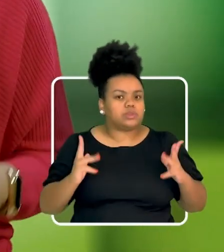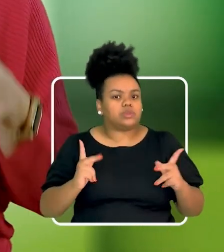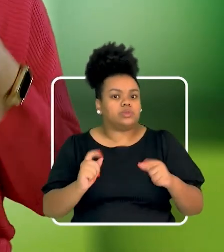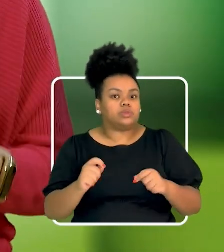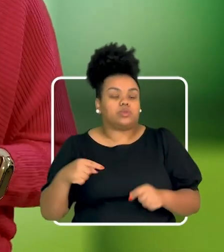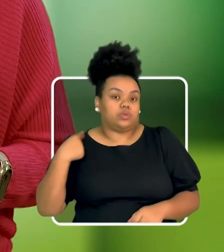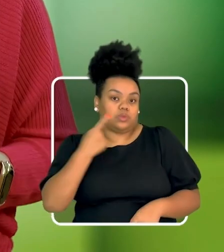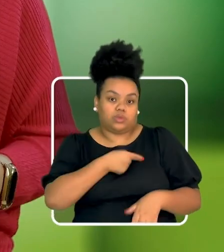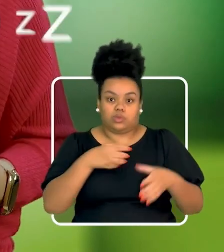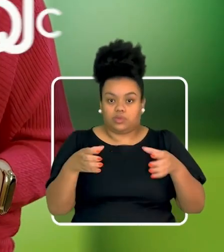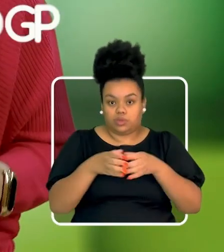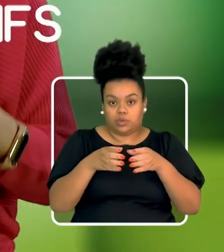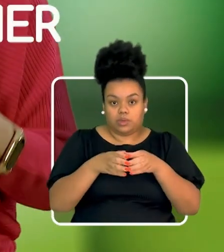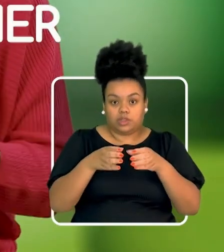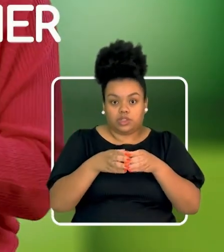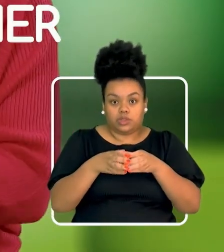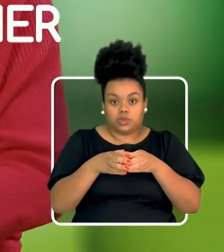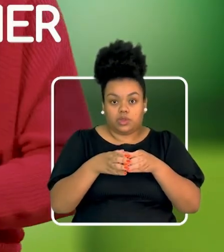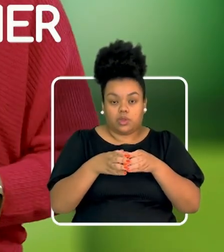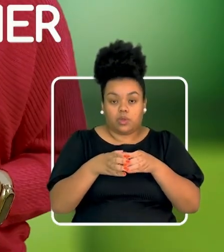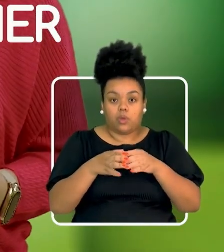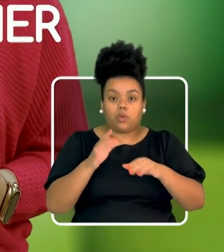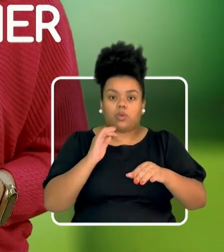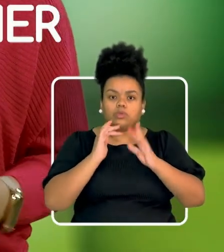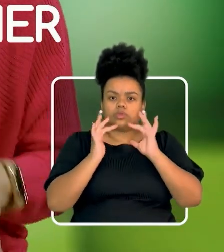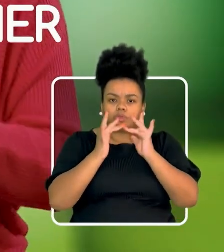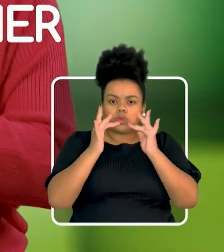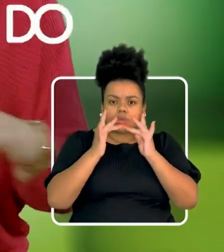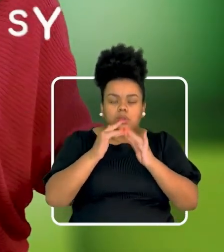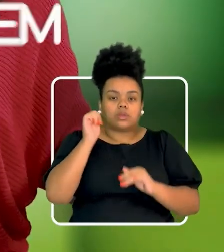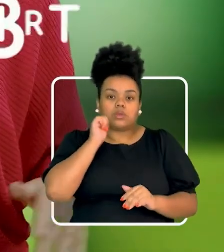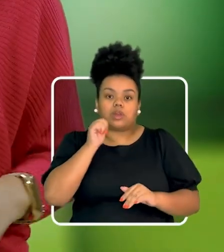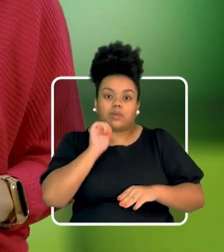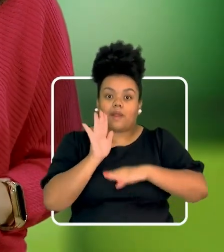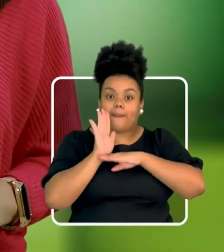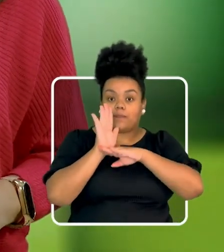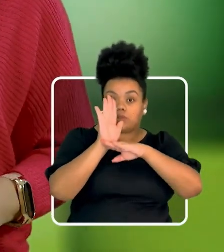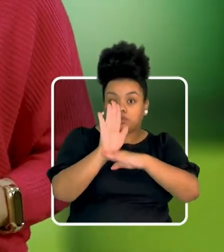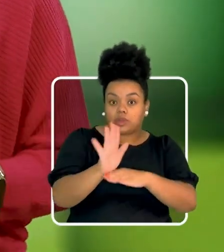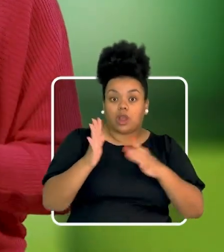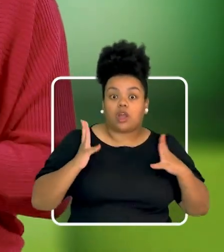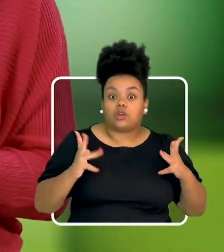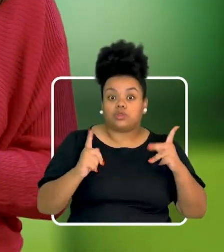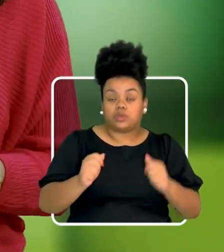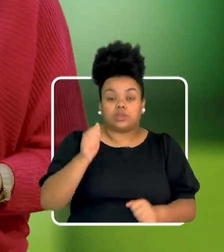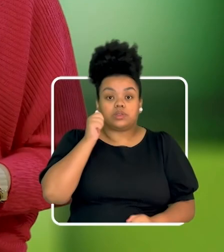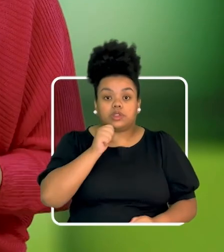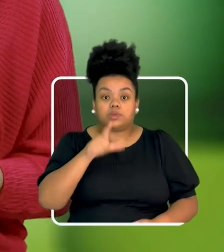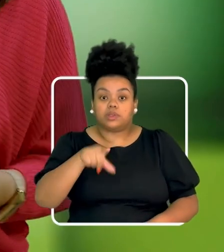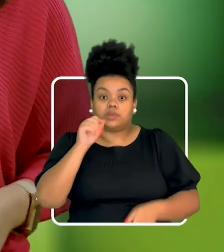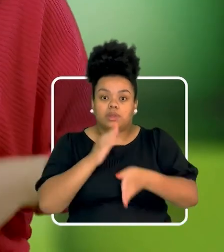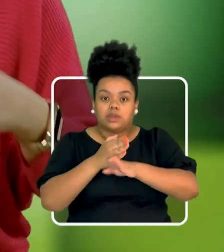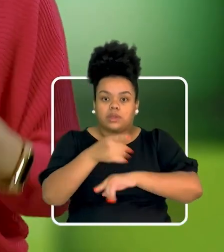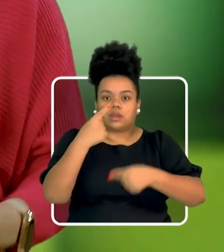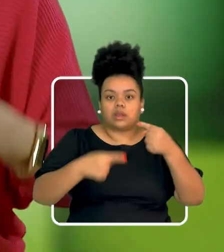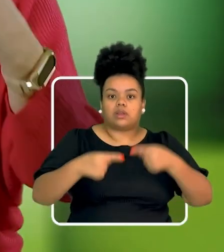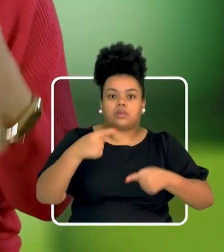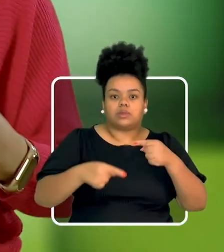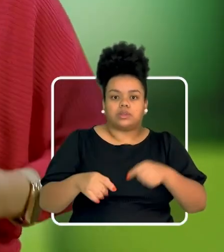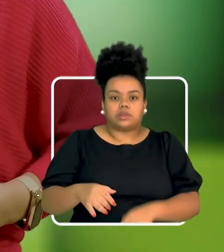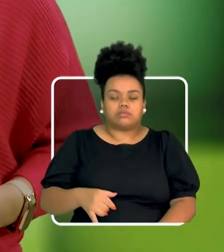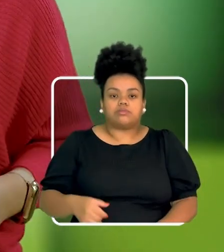federais. O nosso partido montou a Central de Relacionamento da Mulher, com total apoio às candidaturas, suporte jurídico, de marketing